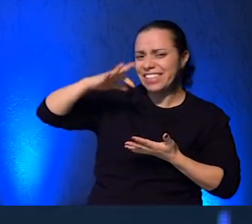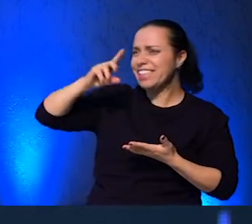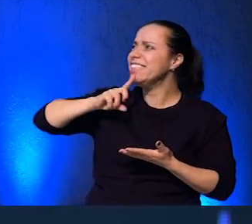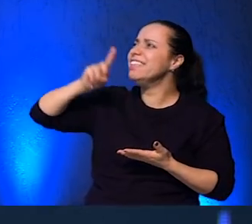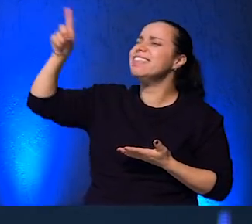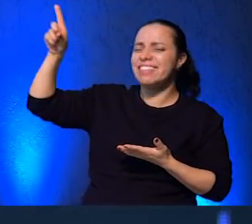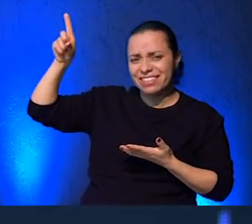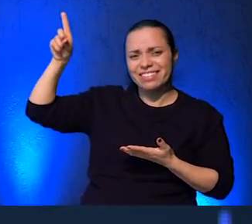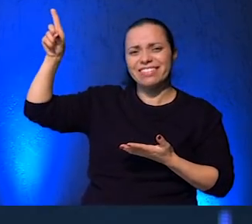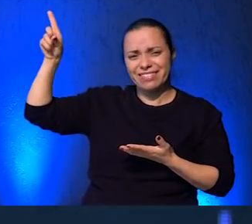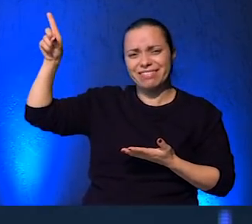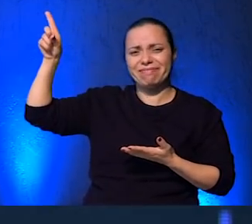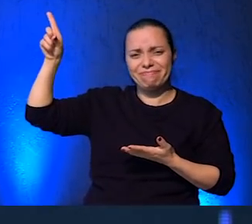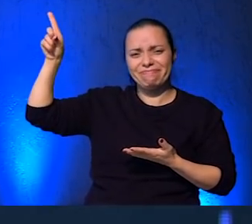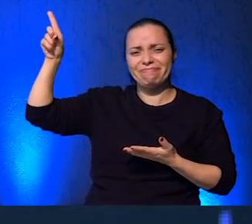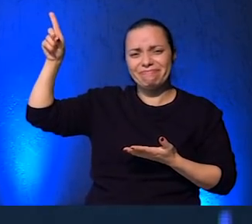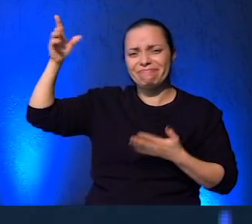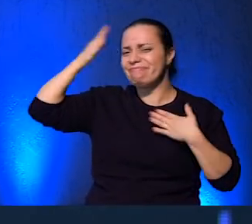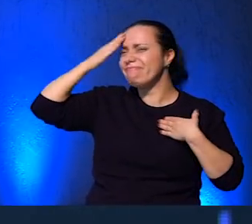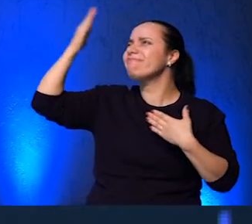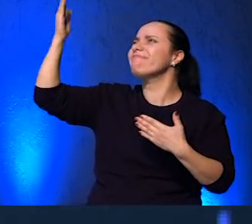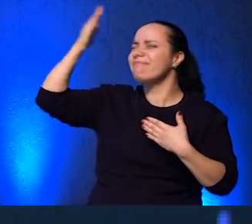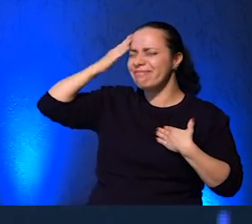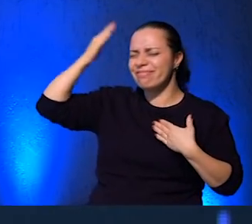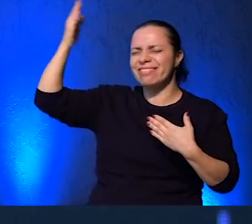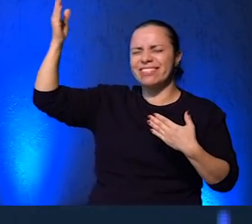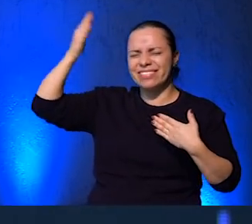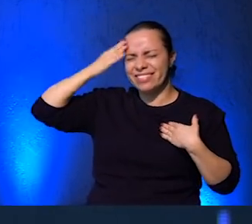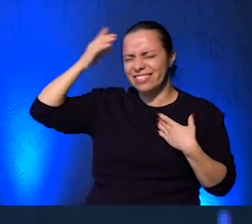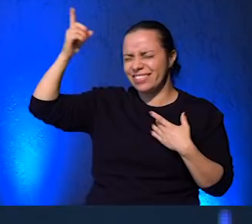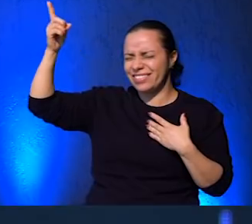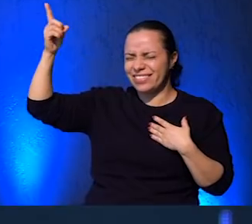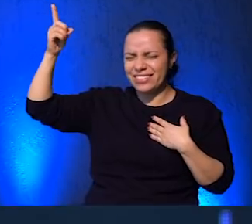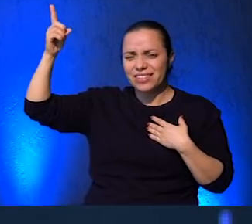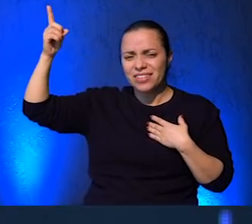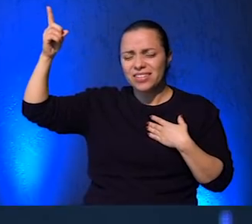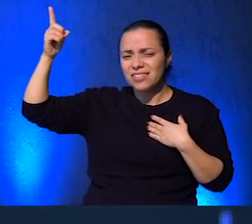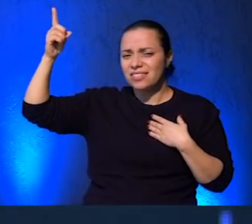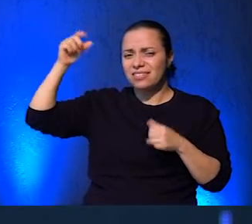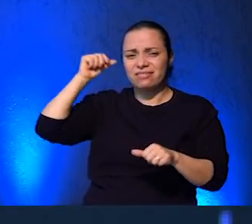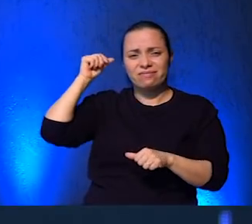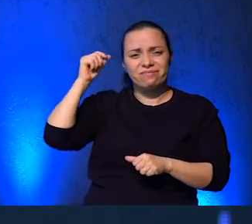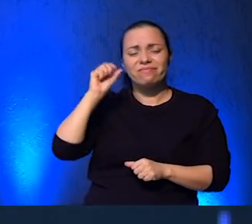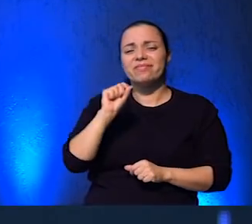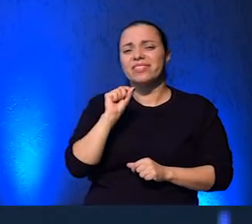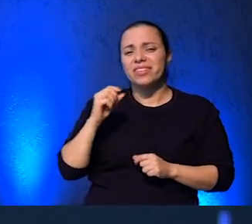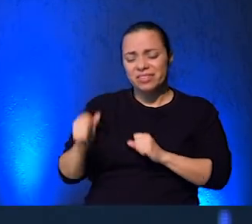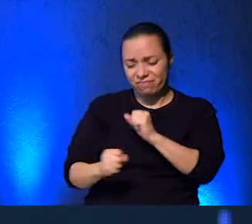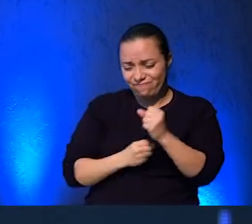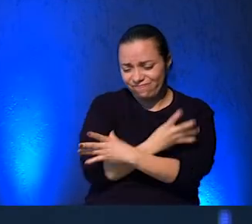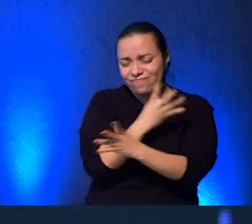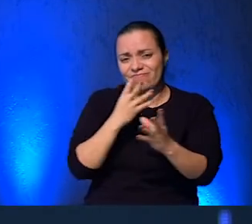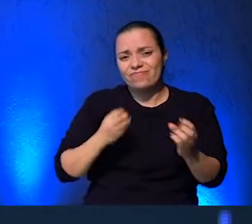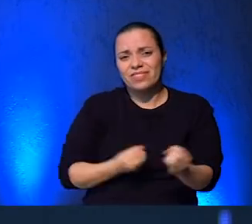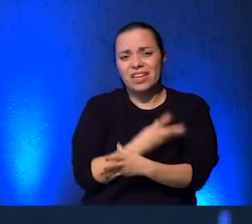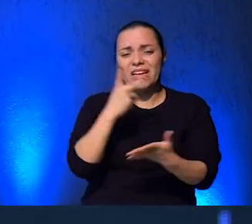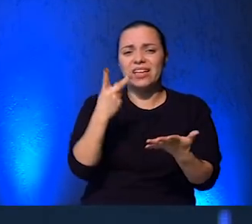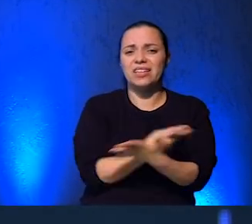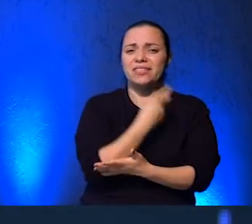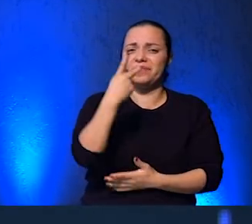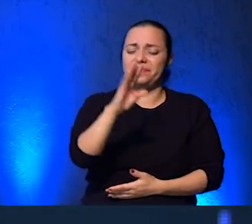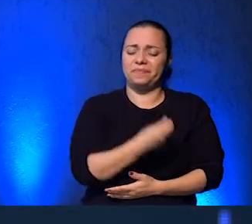estar celebrando a deus agradecendo a ele pelos milagres que ele fez na sua vida